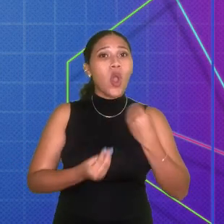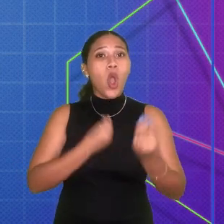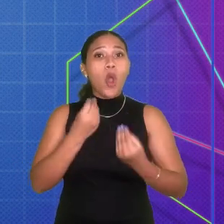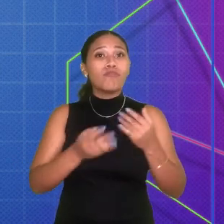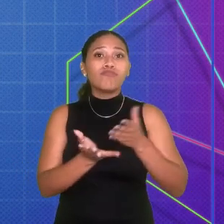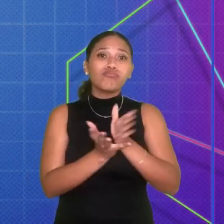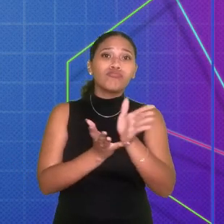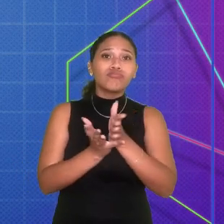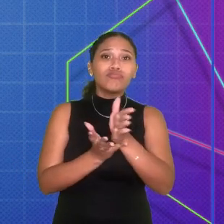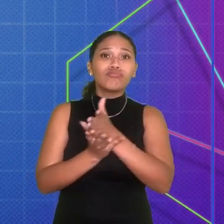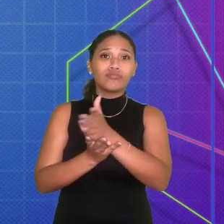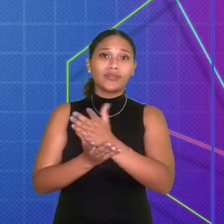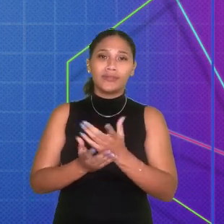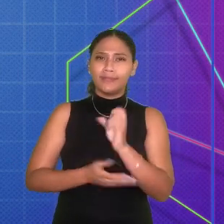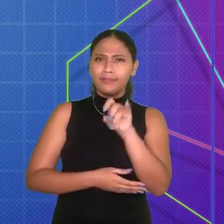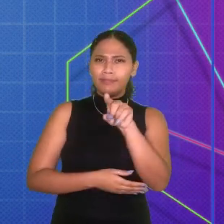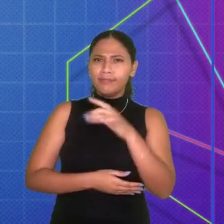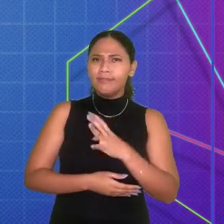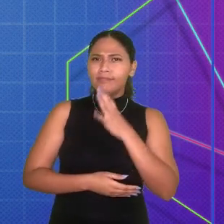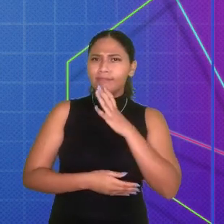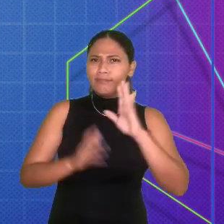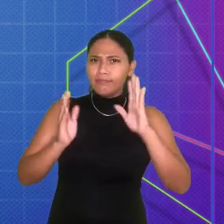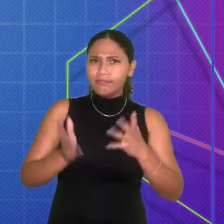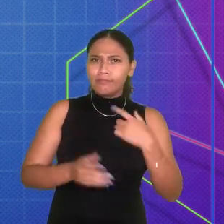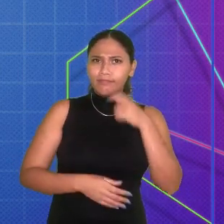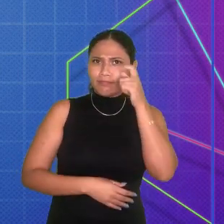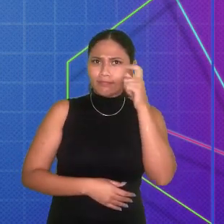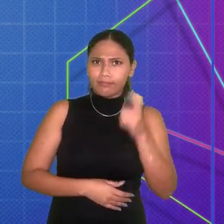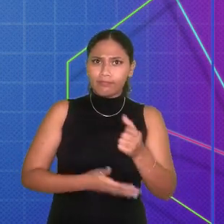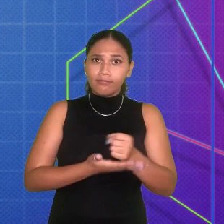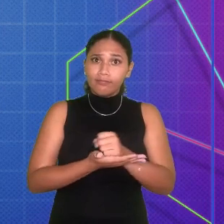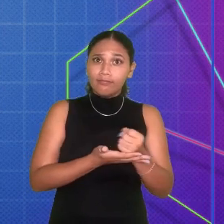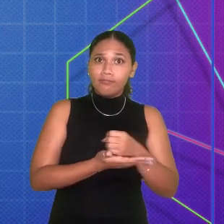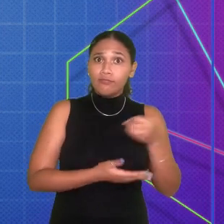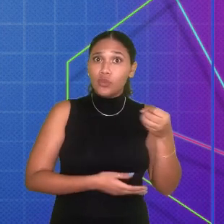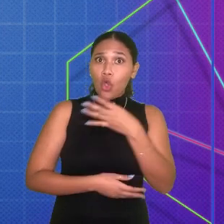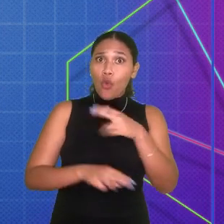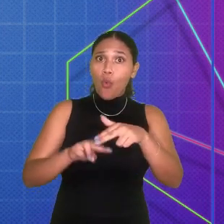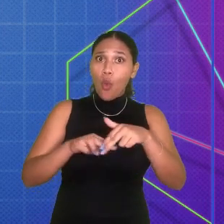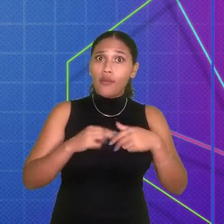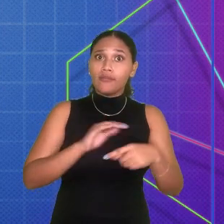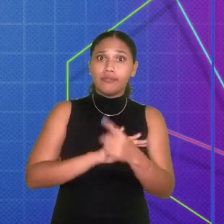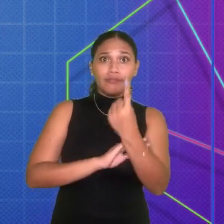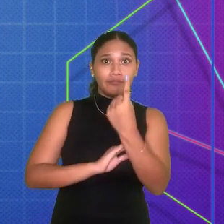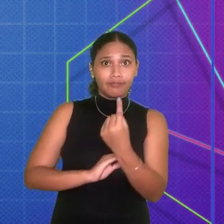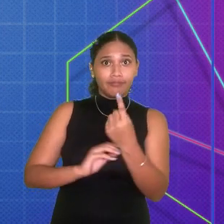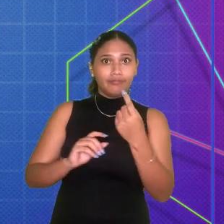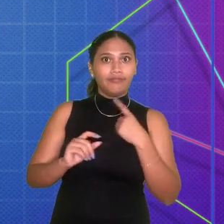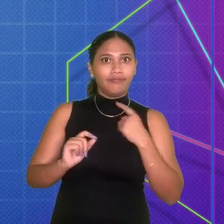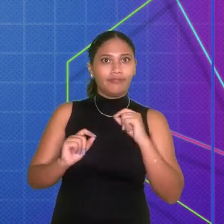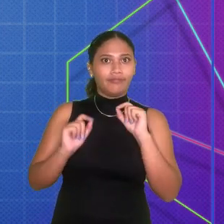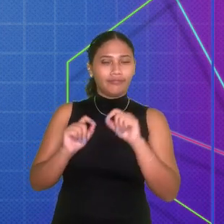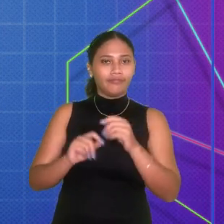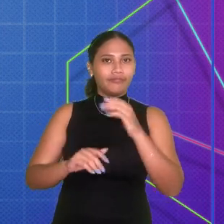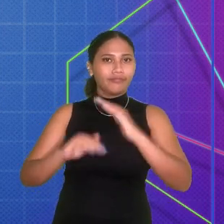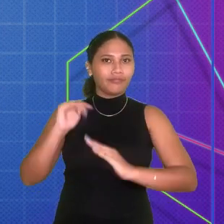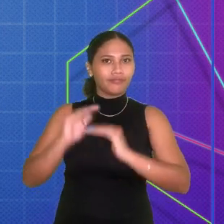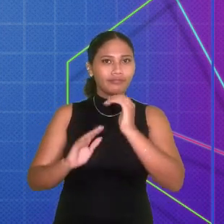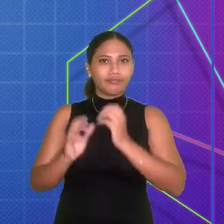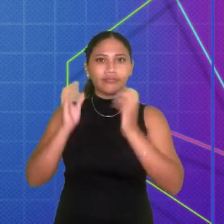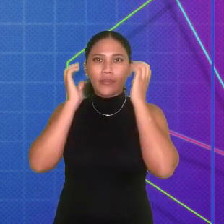possíveis. Se você já conheceu e se interessou por um jogo novo por causa de um streamer, então imagina como pode ser